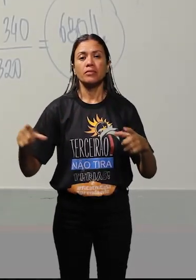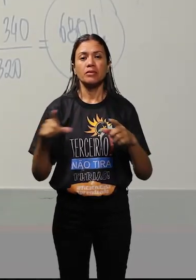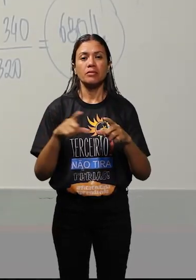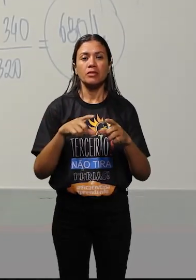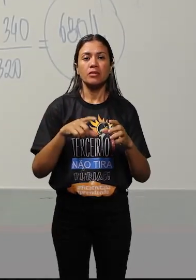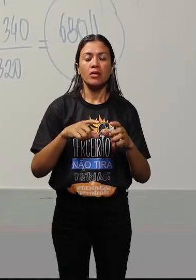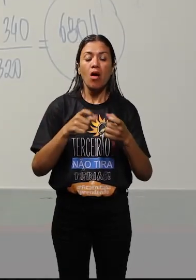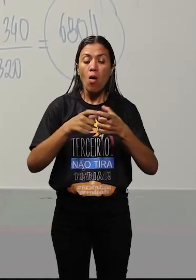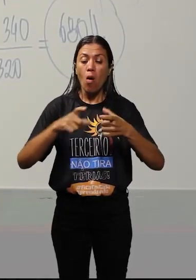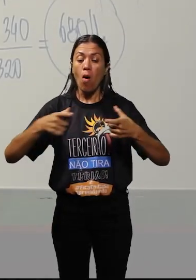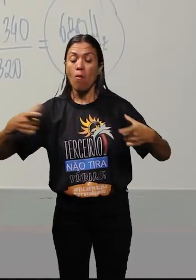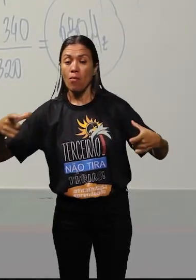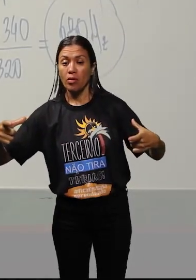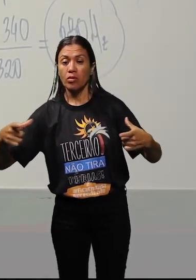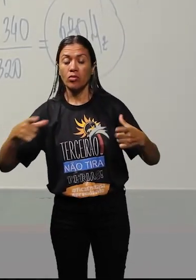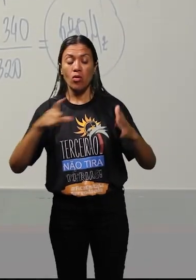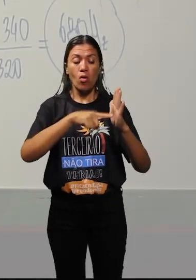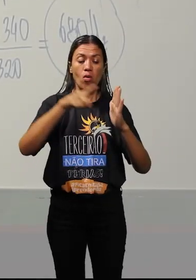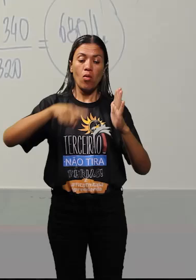ok?